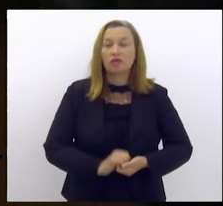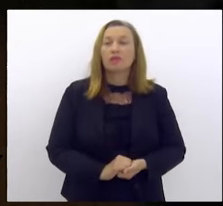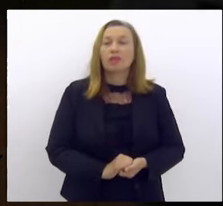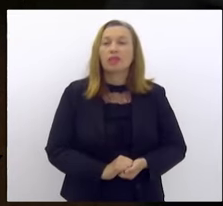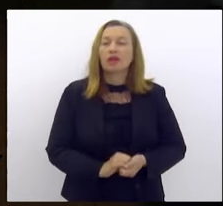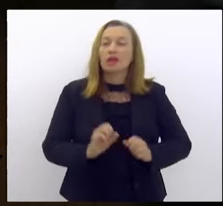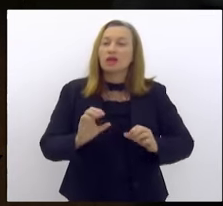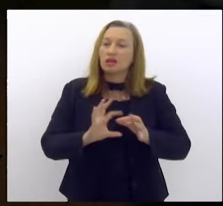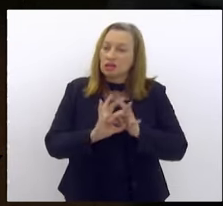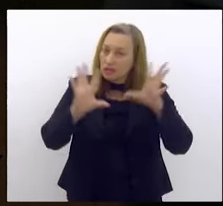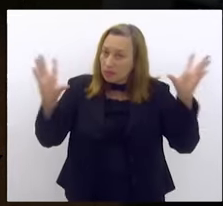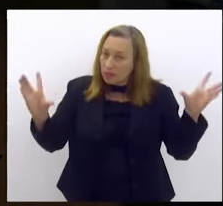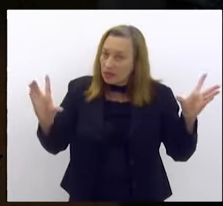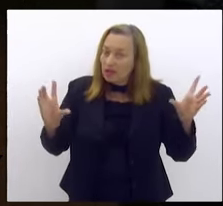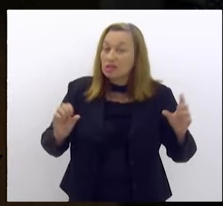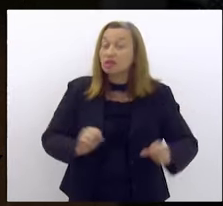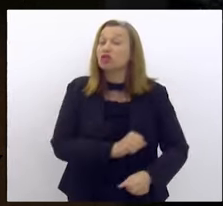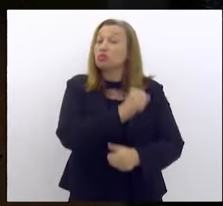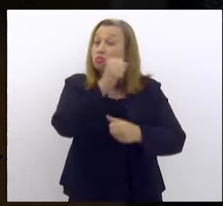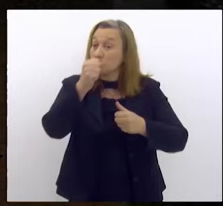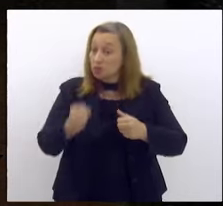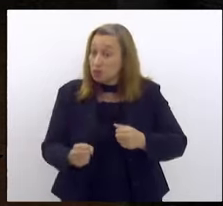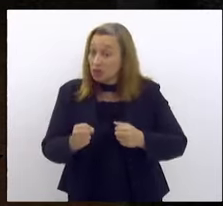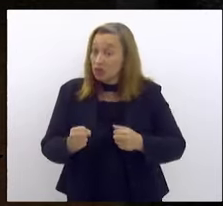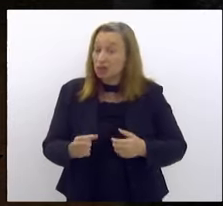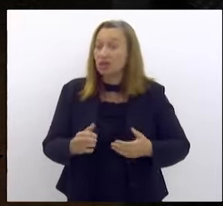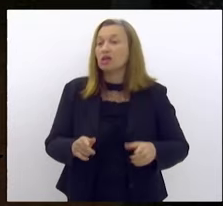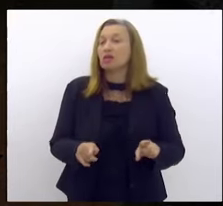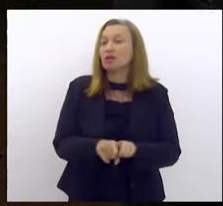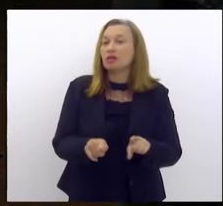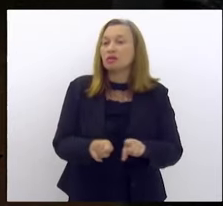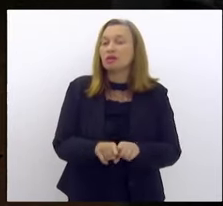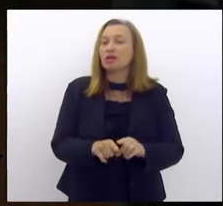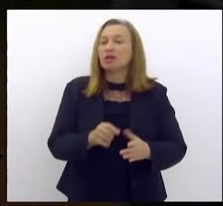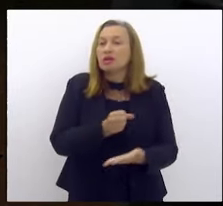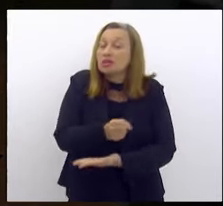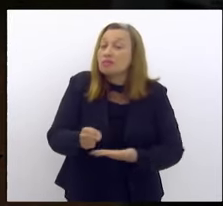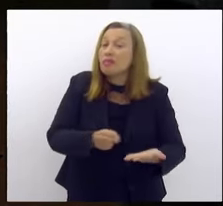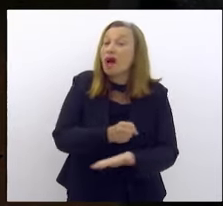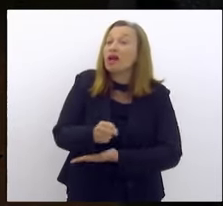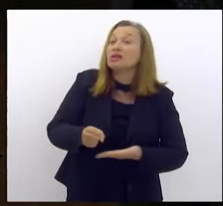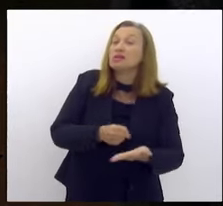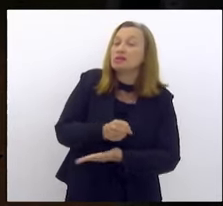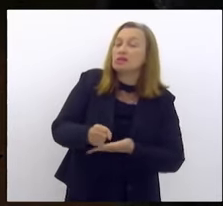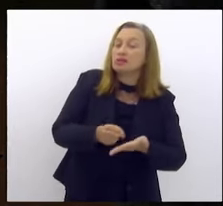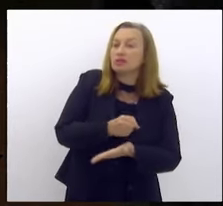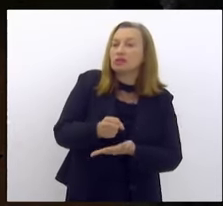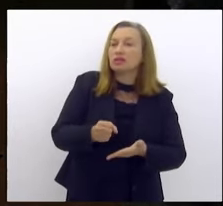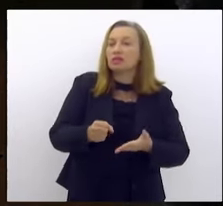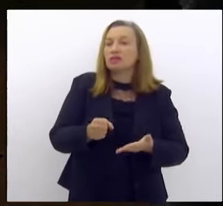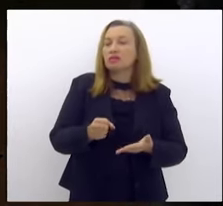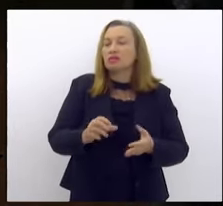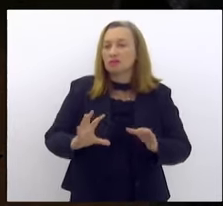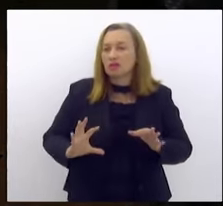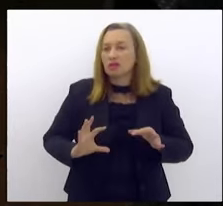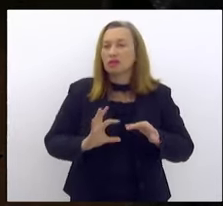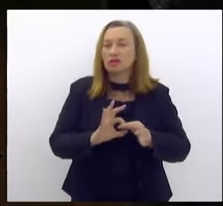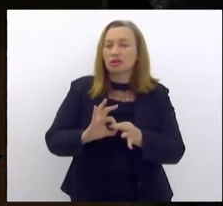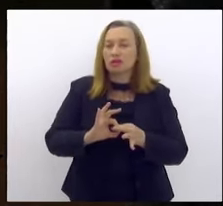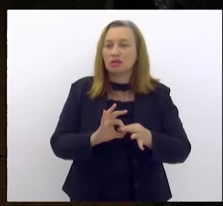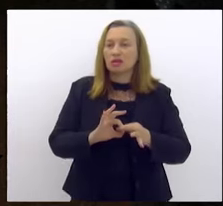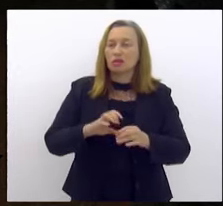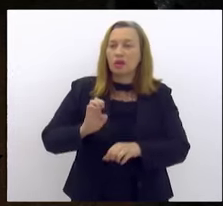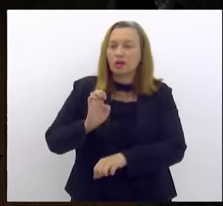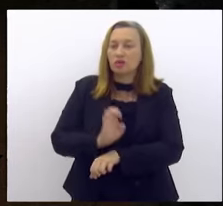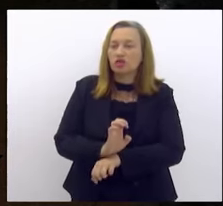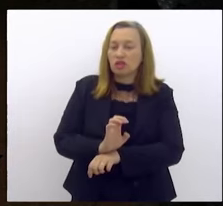de independência do poder, de independência, inclusive, daqueles que são base e que fazem ali o alicerce para que esse Estado entre